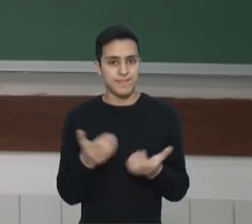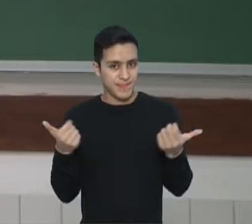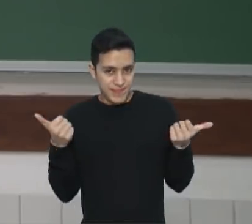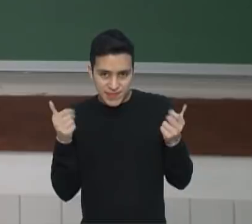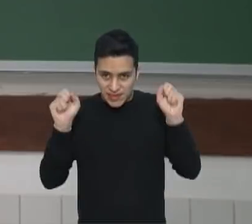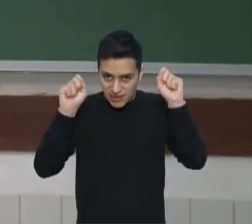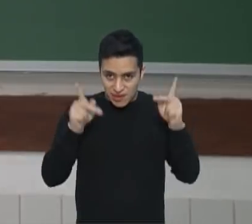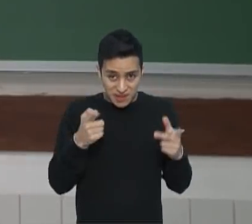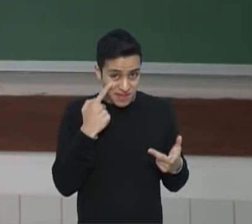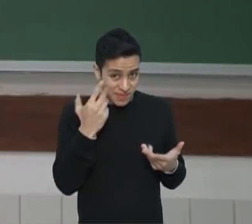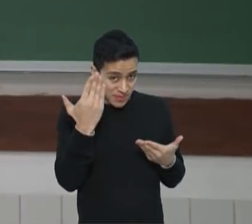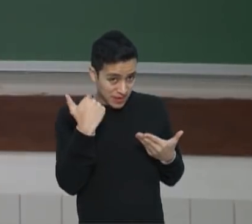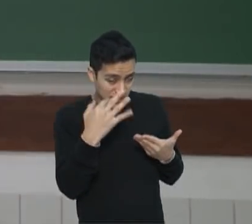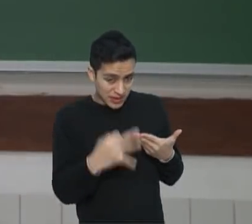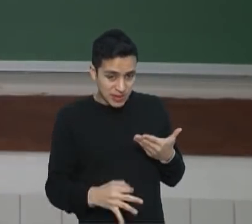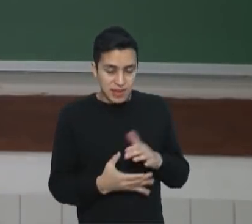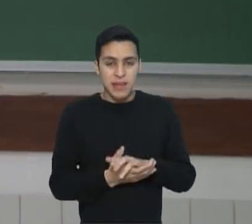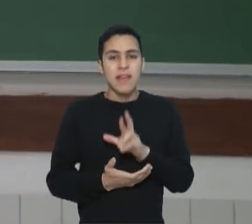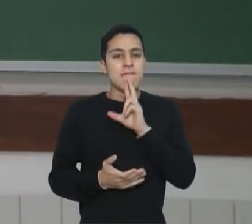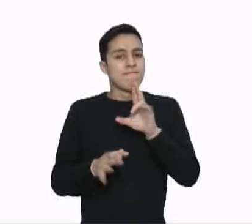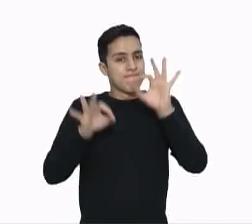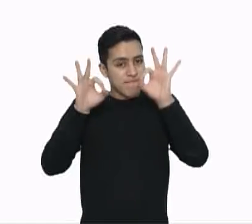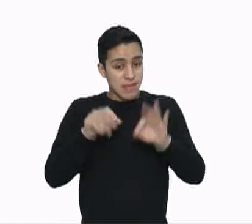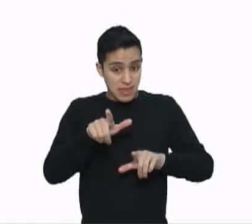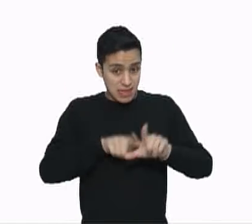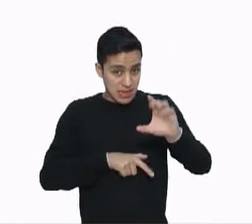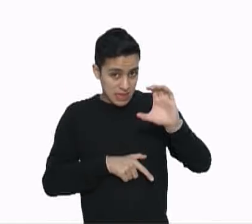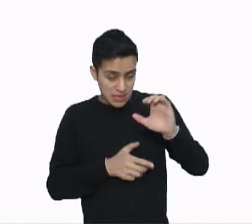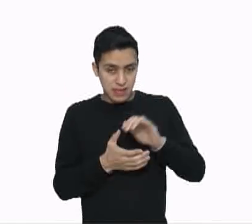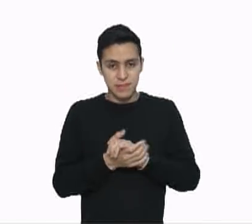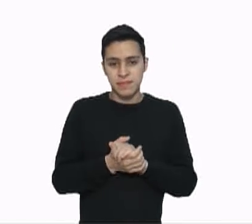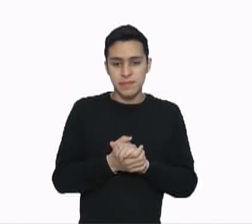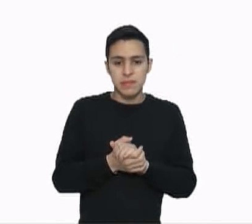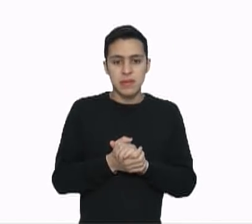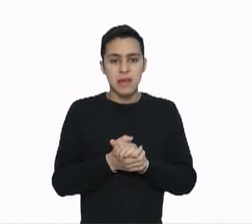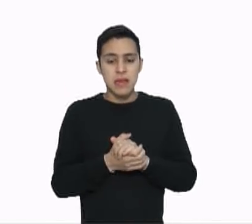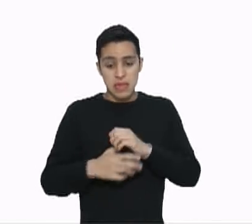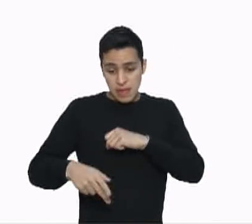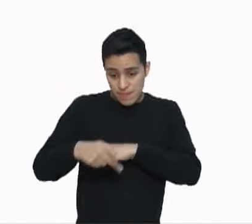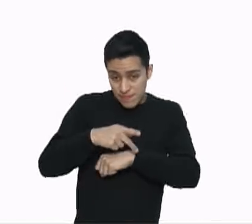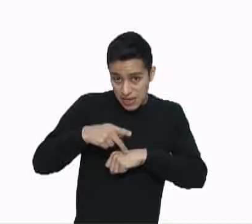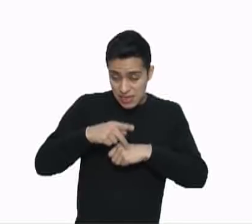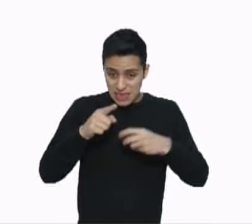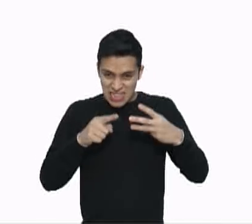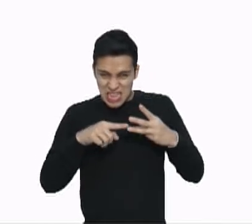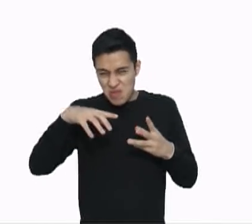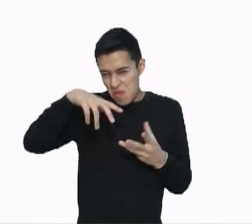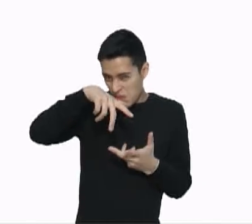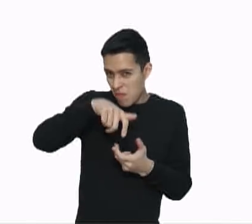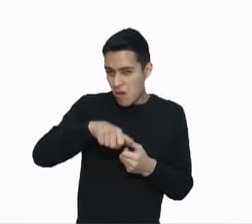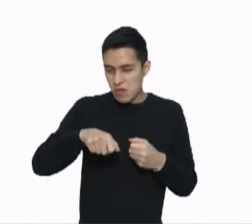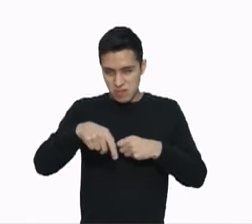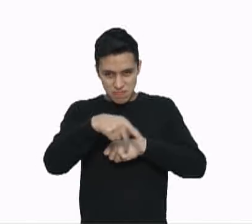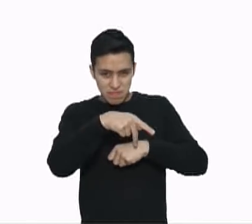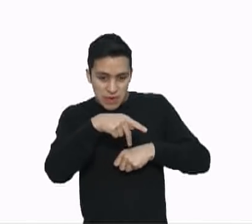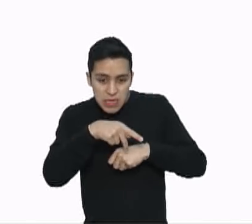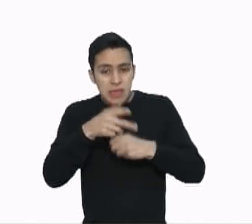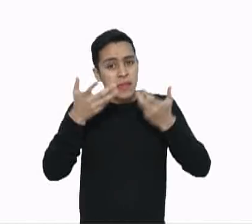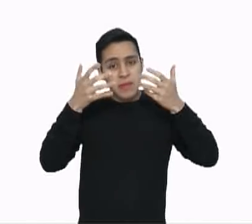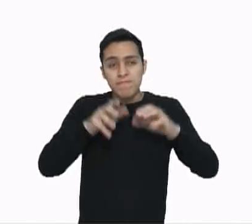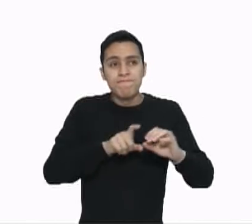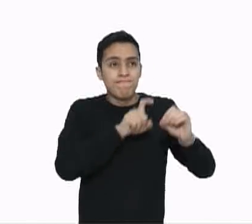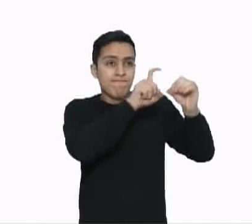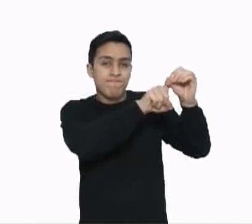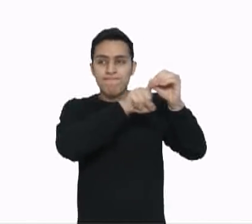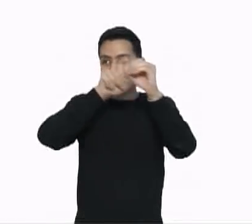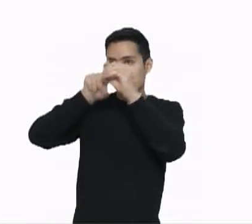Ok? Vamos à correção? A resposta correta, a letra C, o não alinhamento de países do terceiro mundo à União Soviética ou